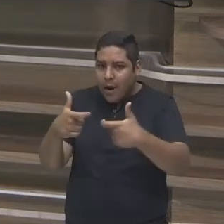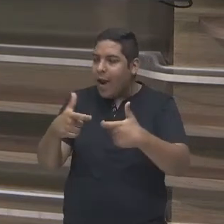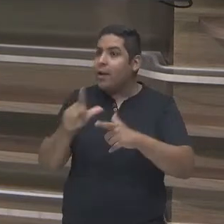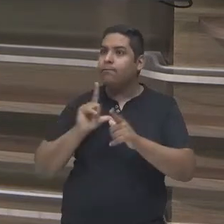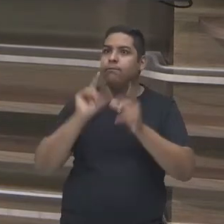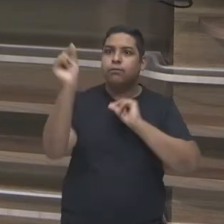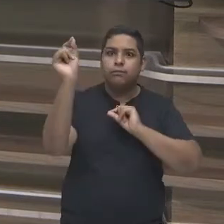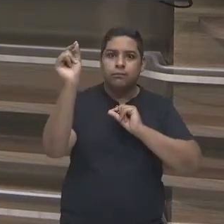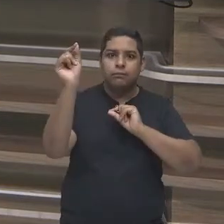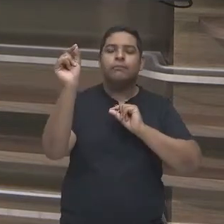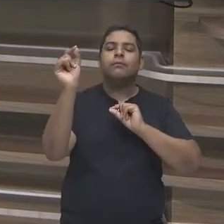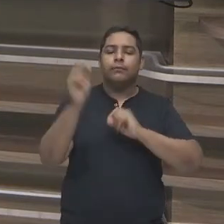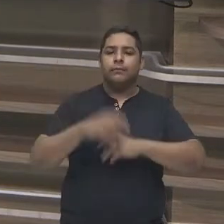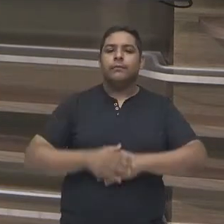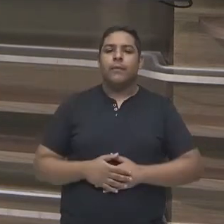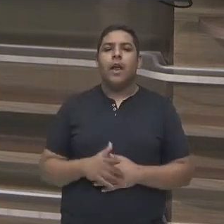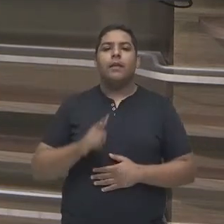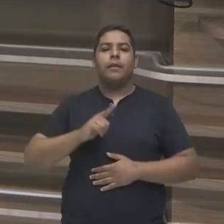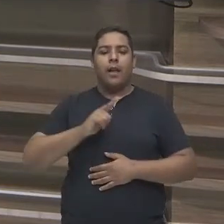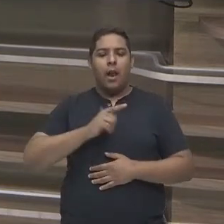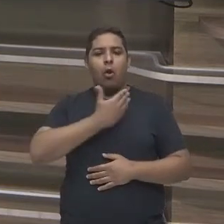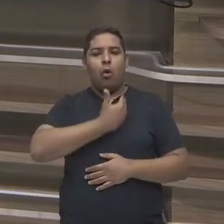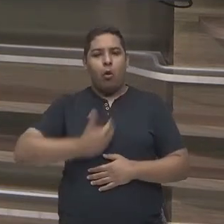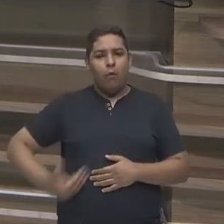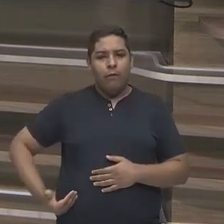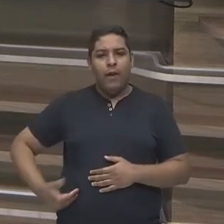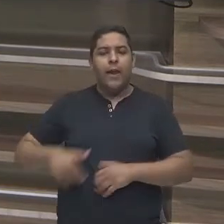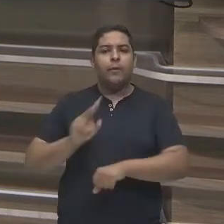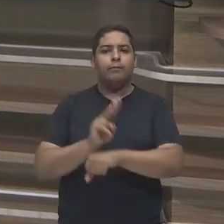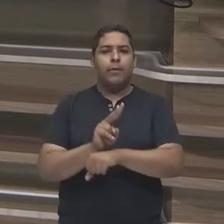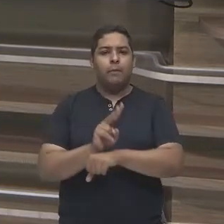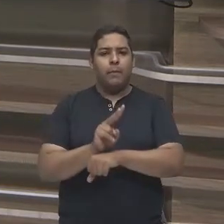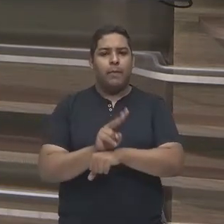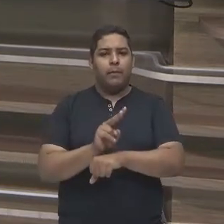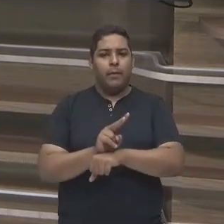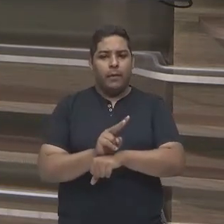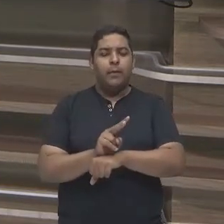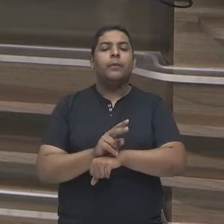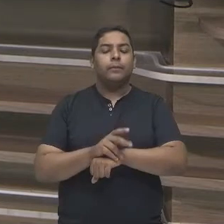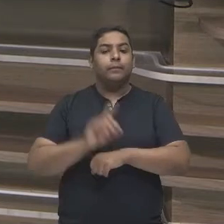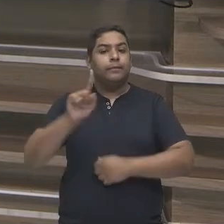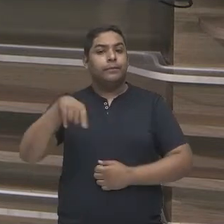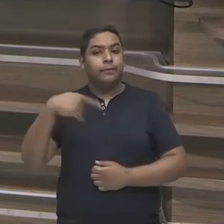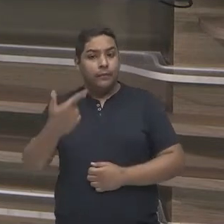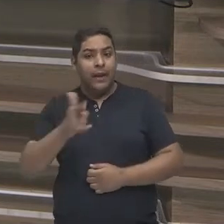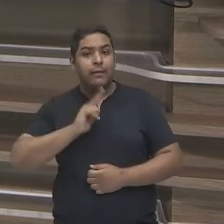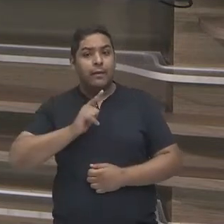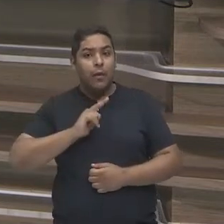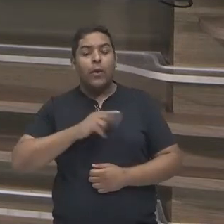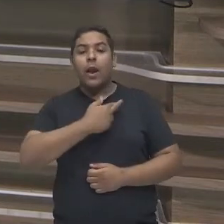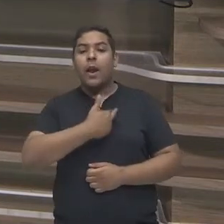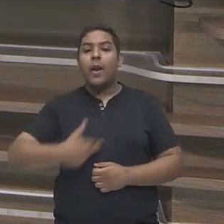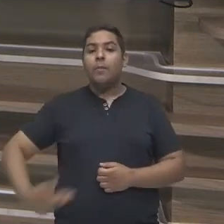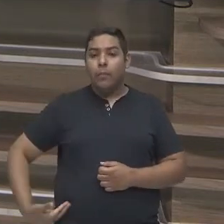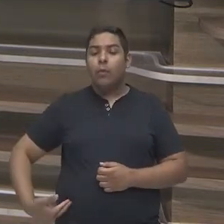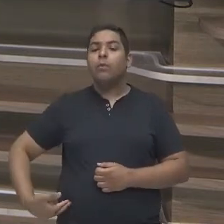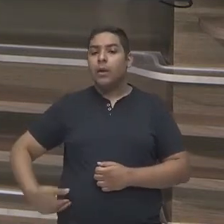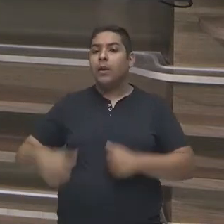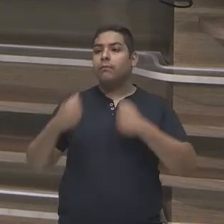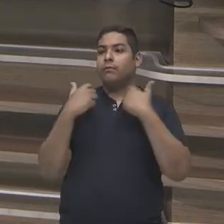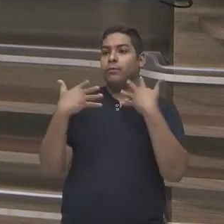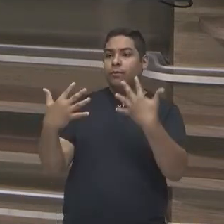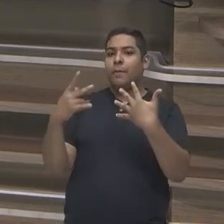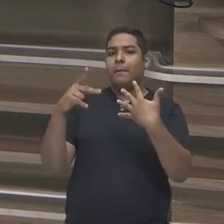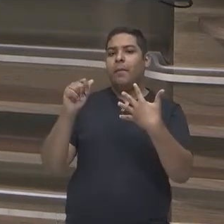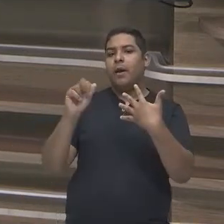um governo provisório e aí vai ser instaurada essa república, que na verdade era uma república parlamentarista. Adolf Hitler, ele